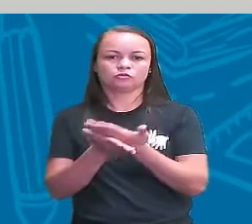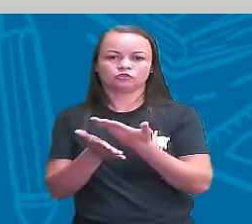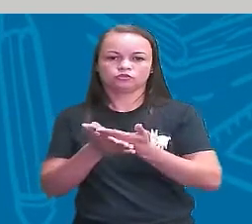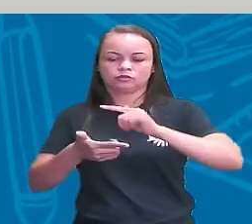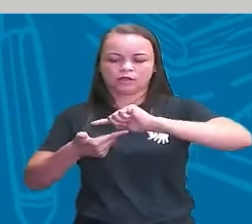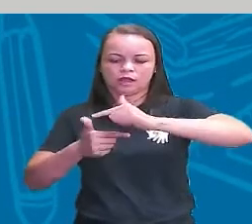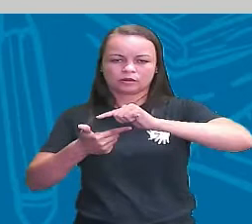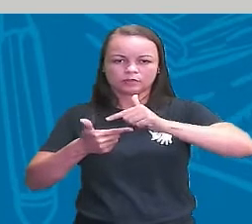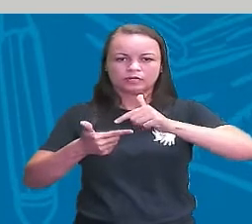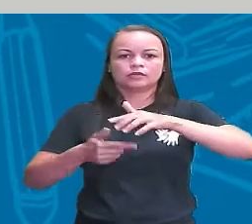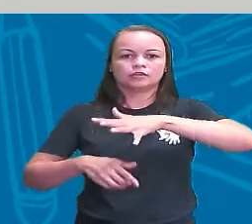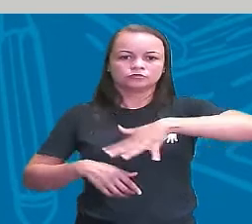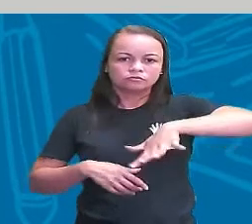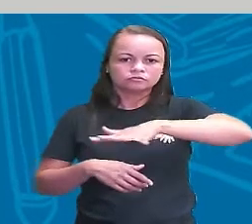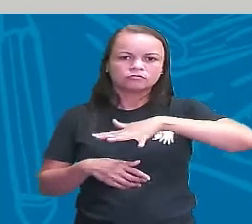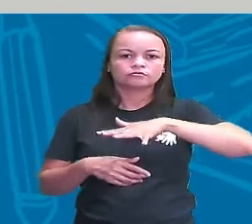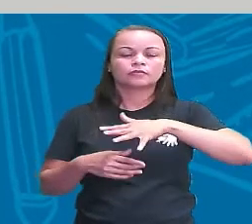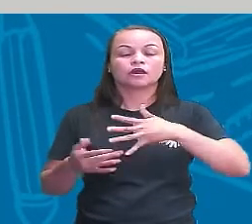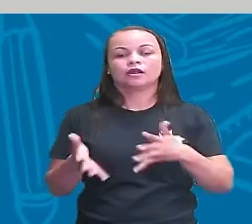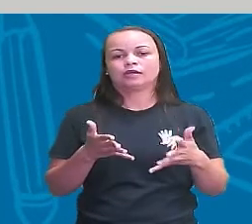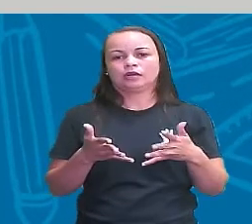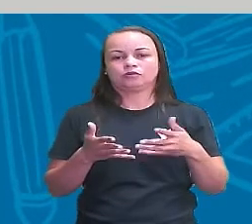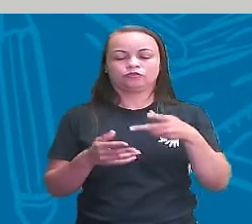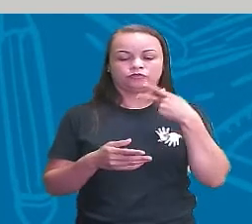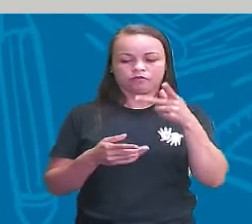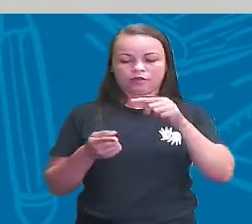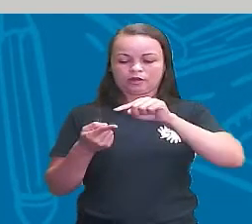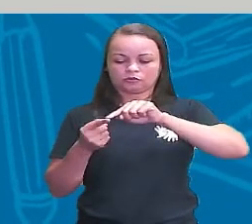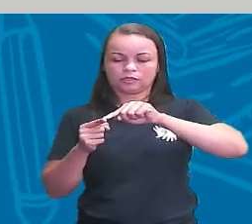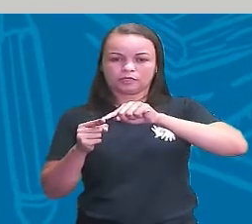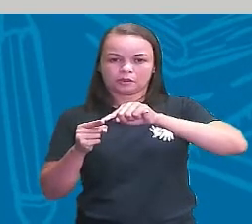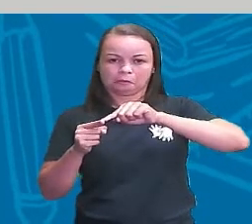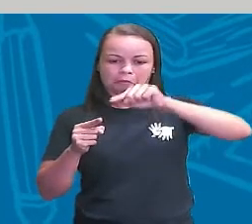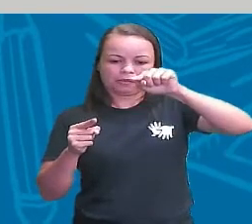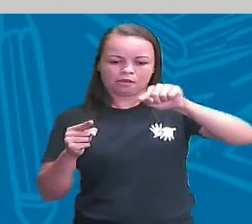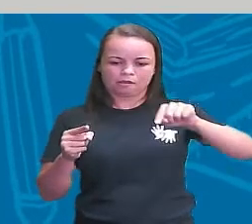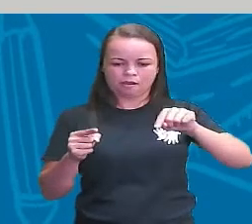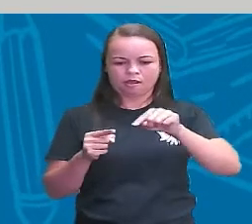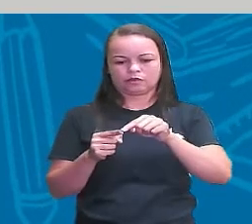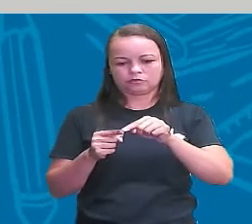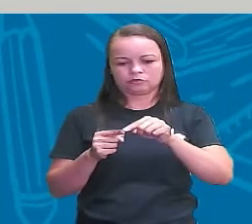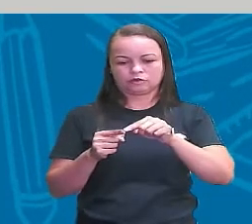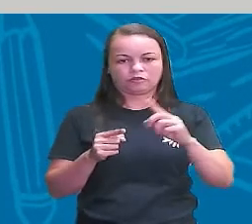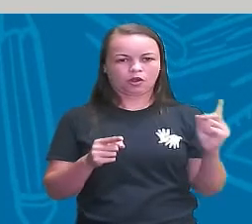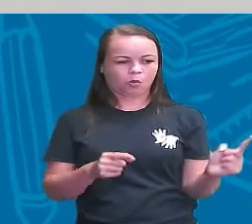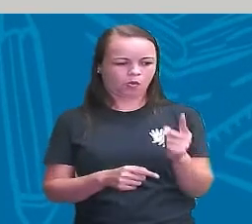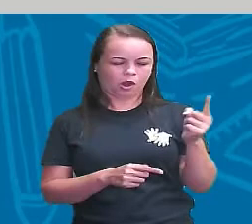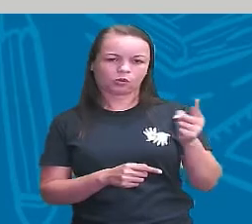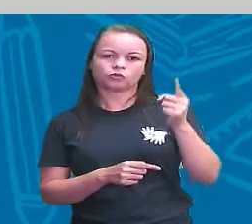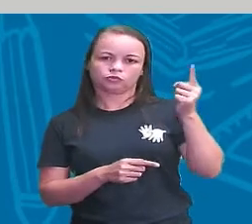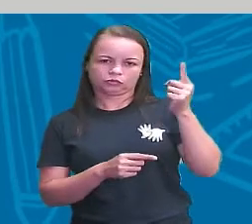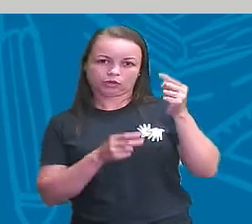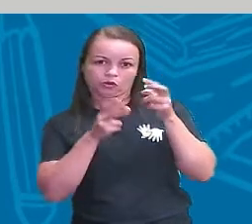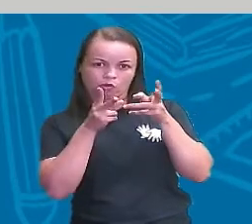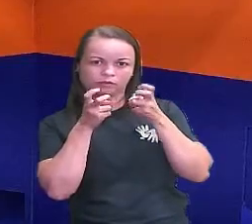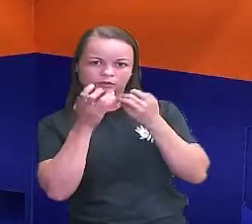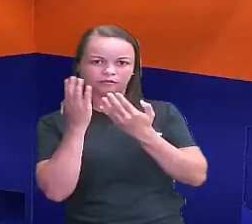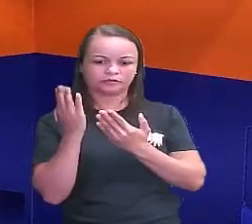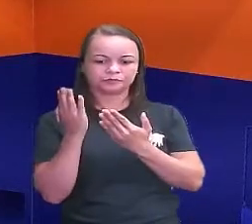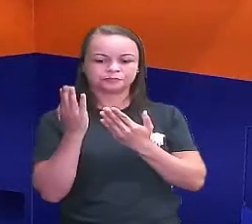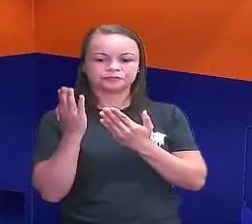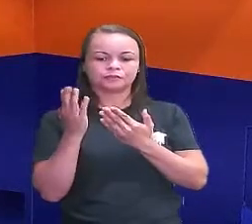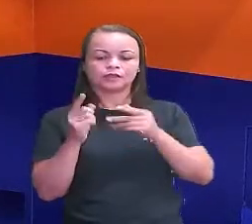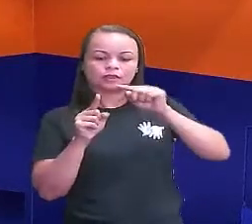planas, tá? Então, ó, quando eu estou falando de triângulo, eu falo o seguinte, ó, a altura, ó, tá observando aqui?